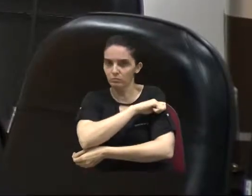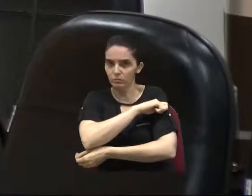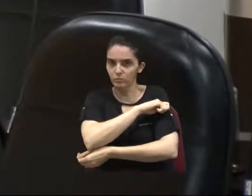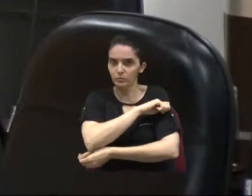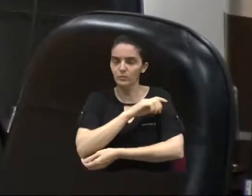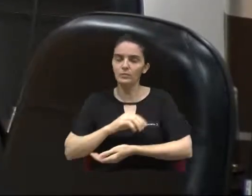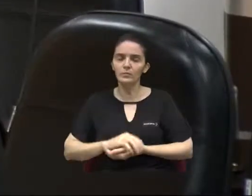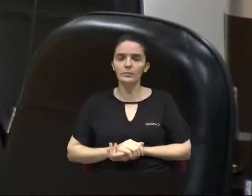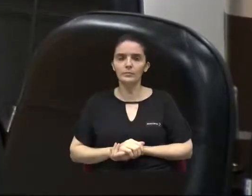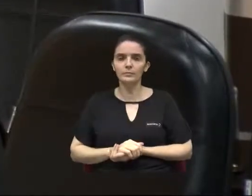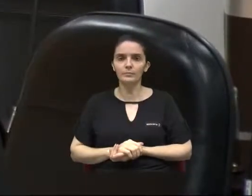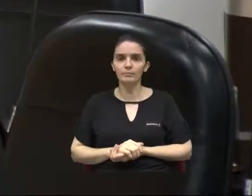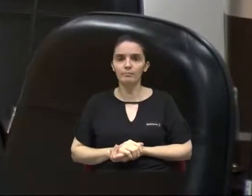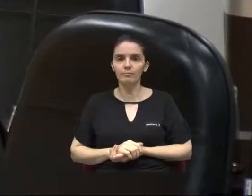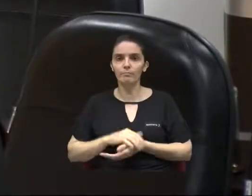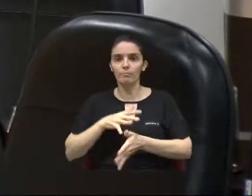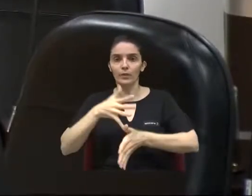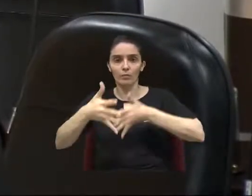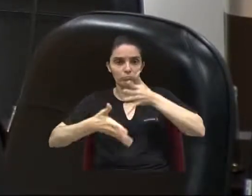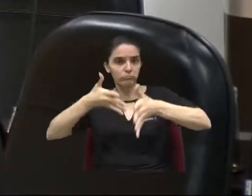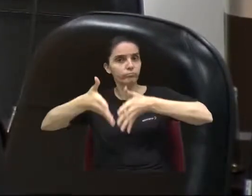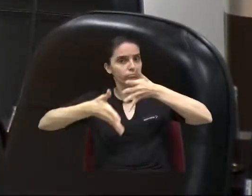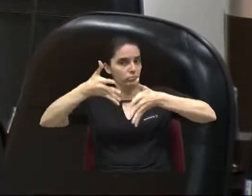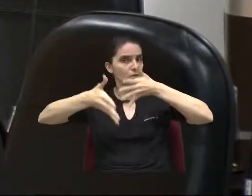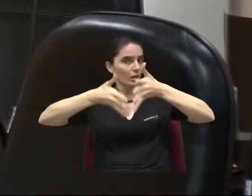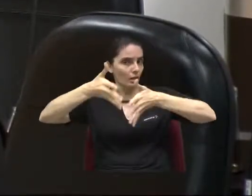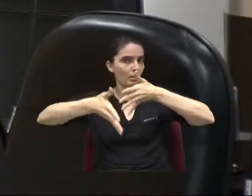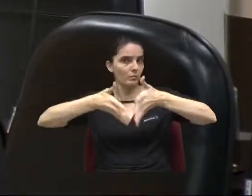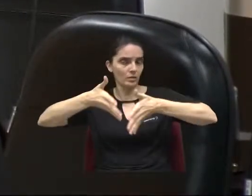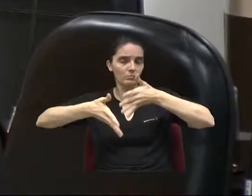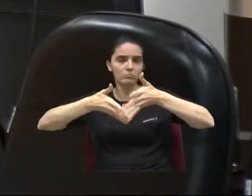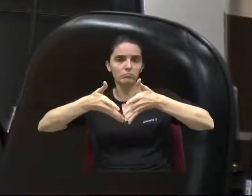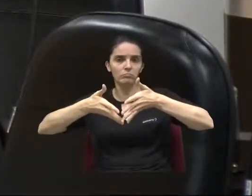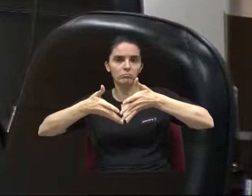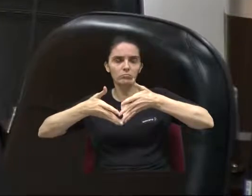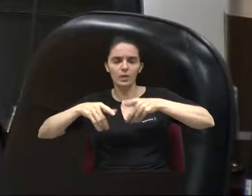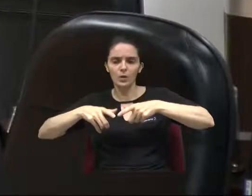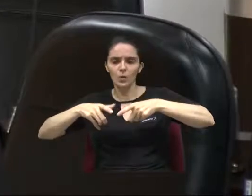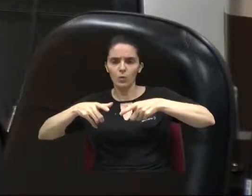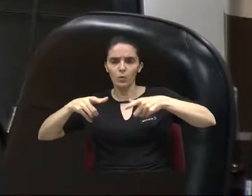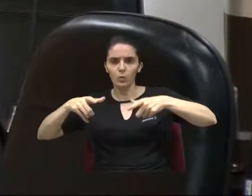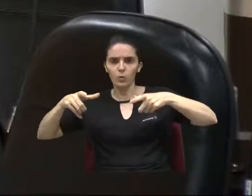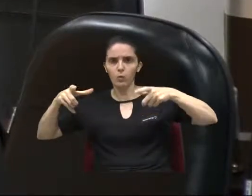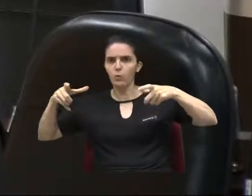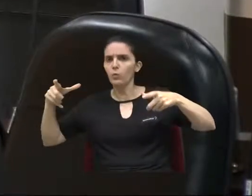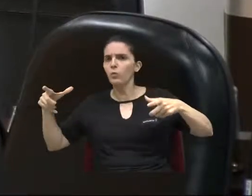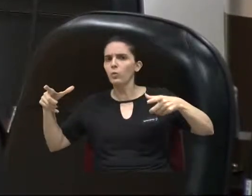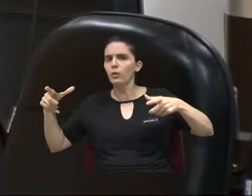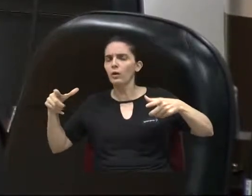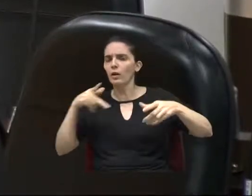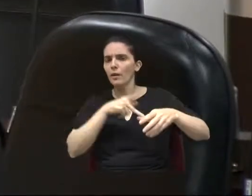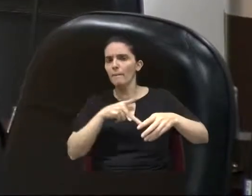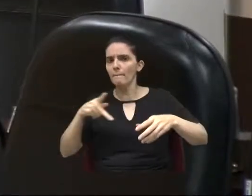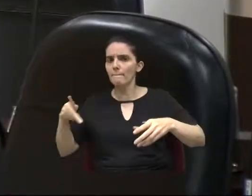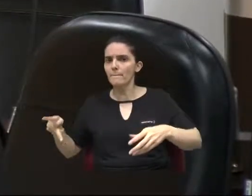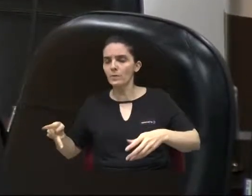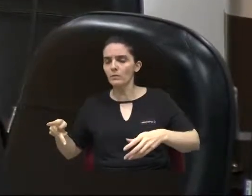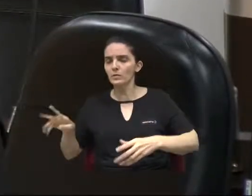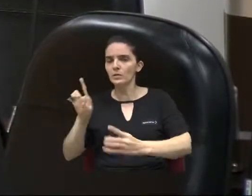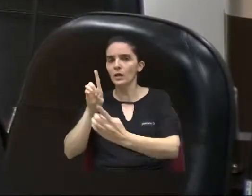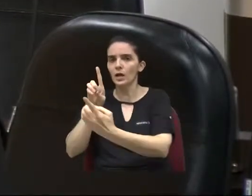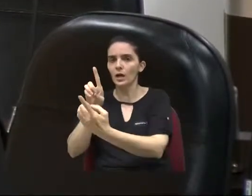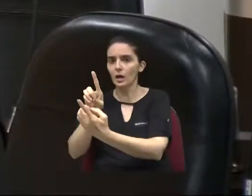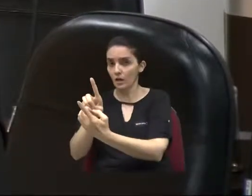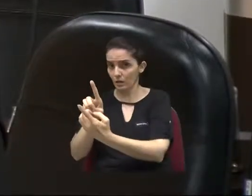questão da língua brasileira de sinais, a Libras, e a quantidade de professores para poder estar atendendo